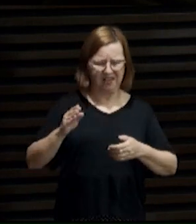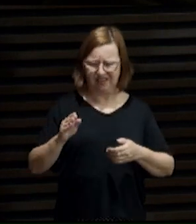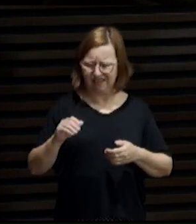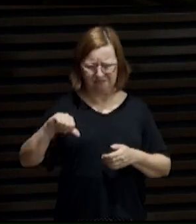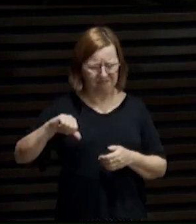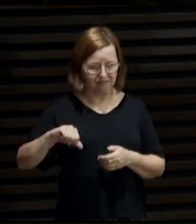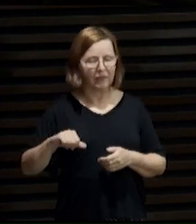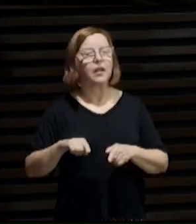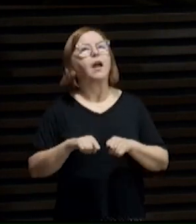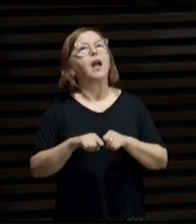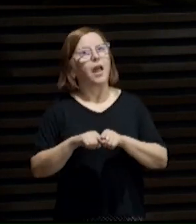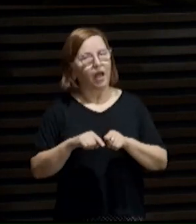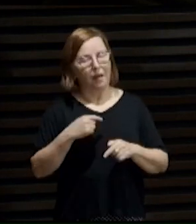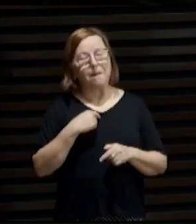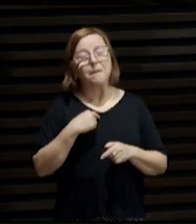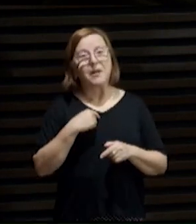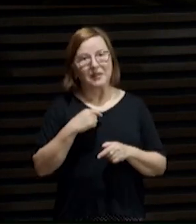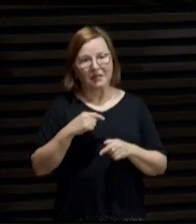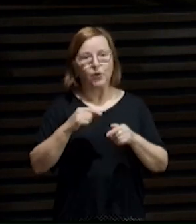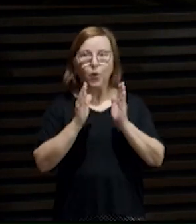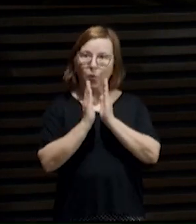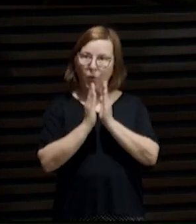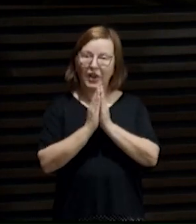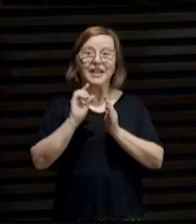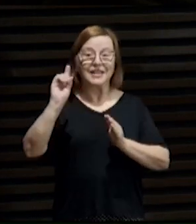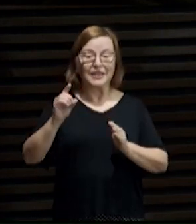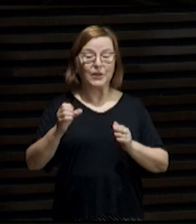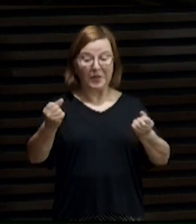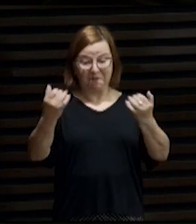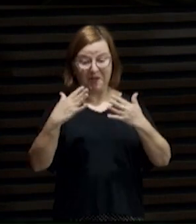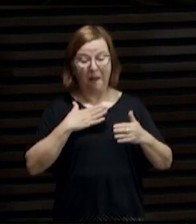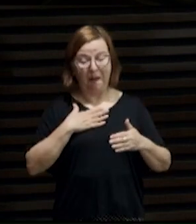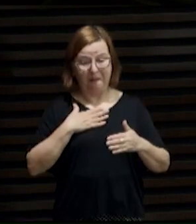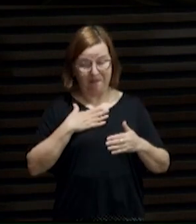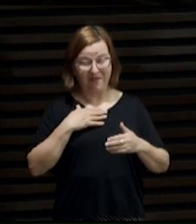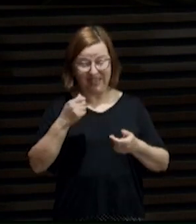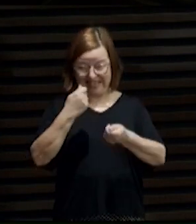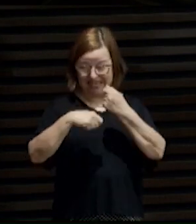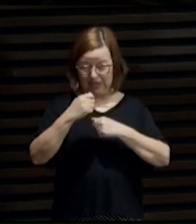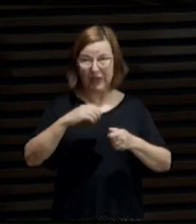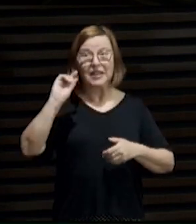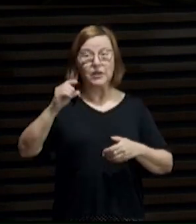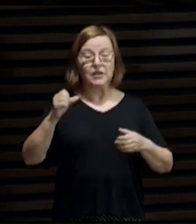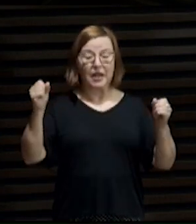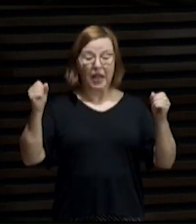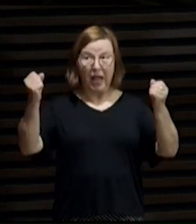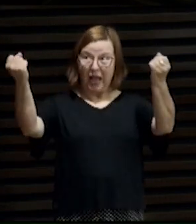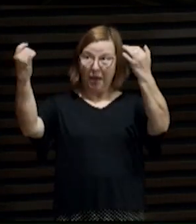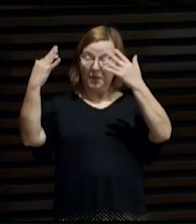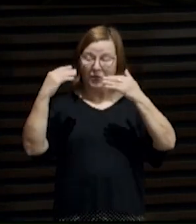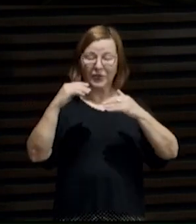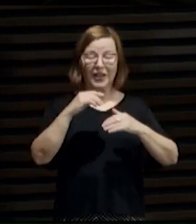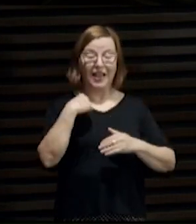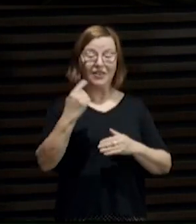com a economia do Brasil. Deus vai abençoar os meus negócios. Deus abençoará a nossa igreja. Deus abençoará a nossa